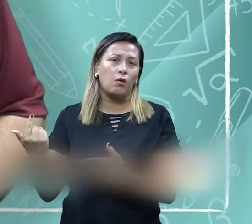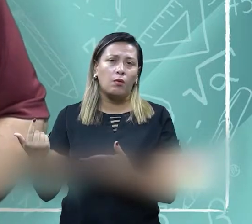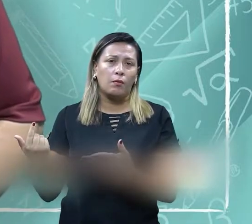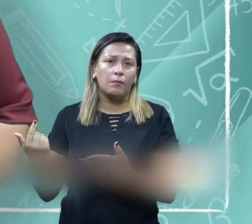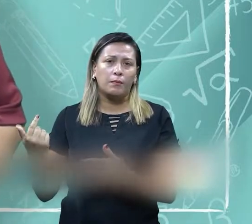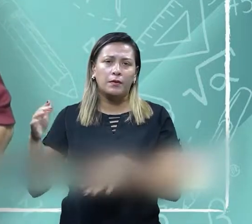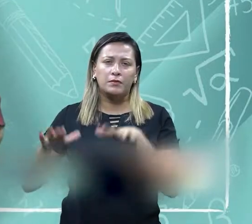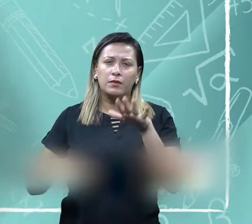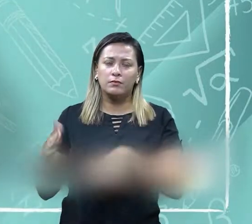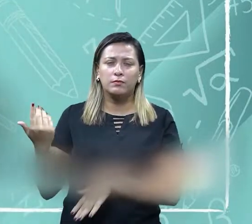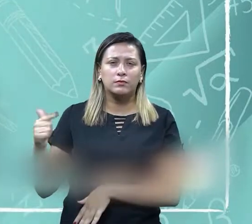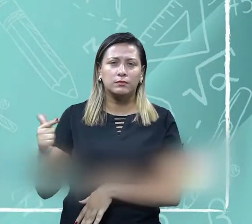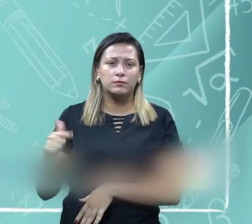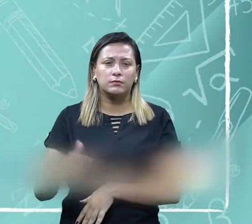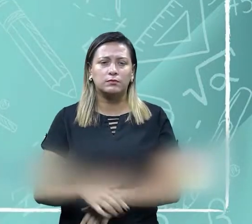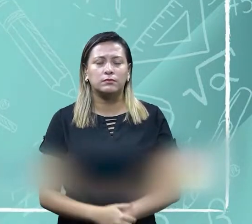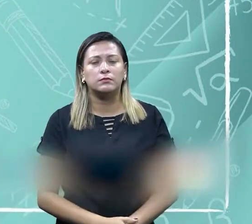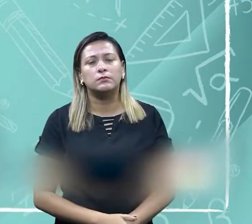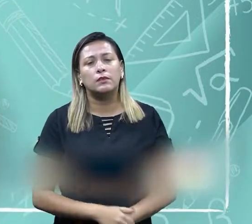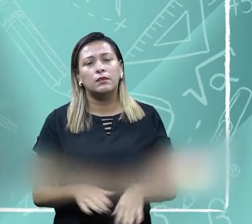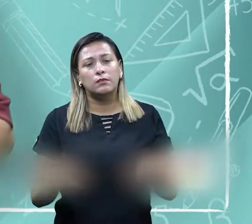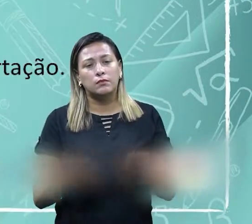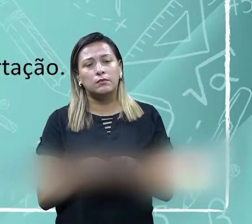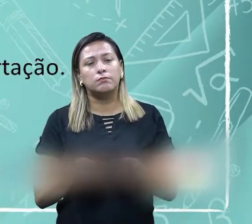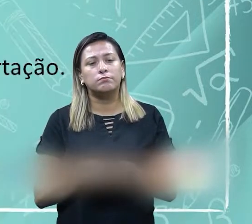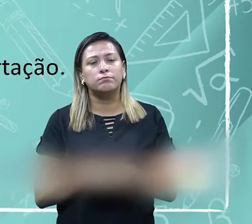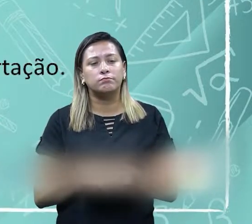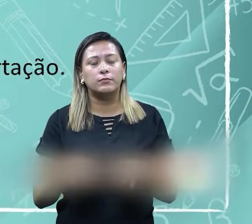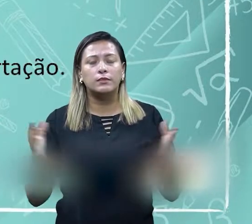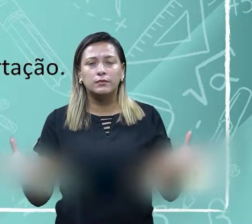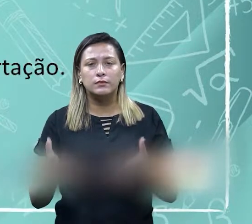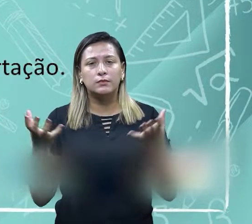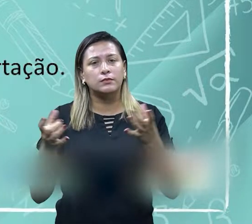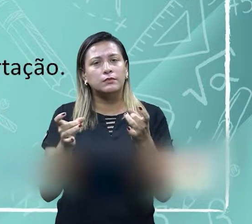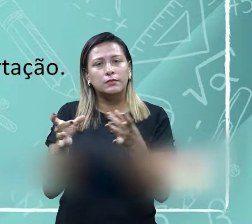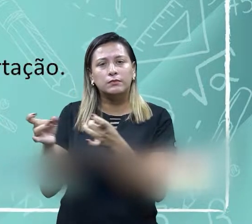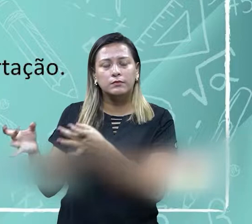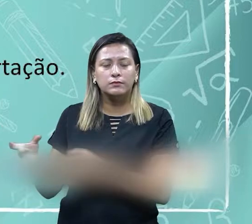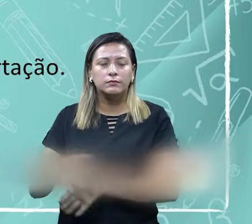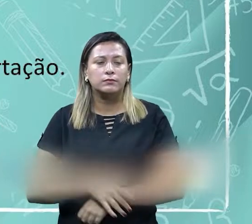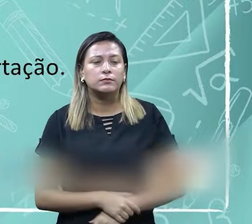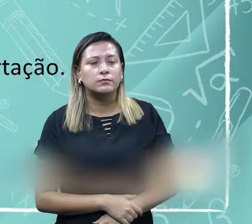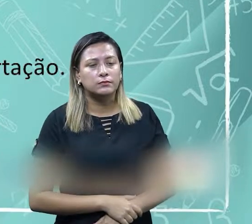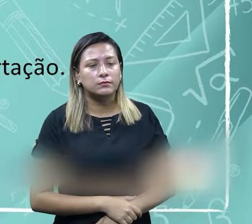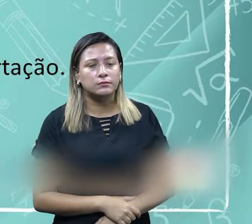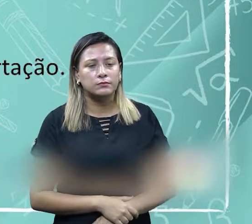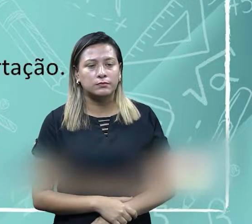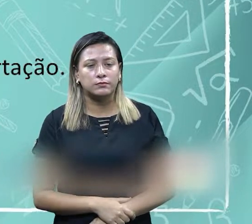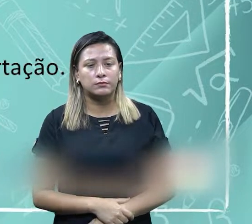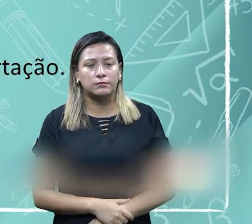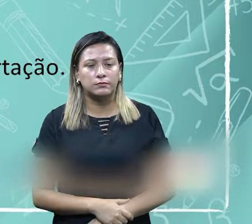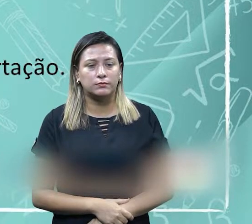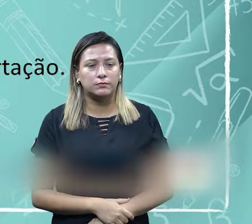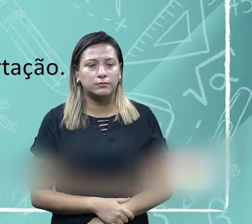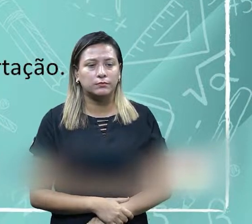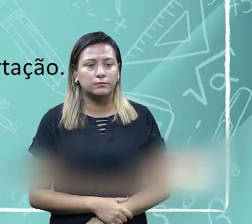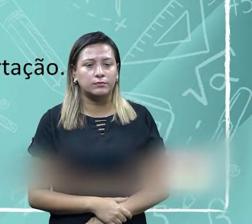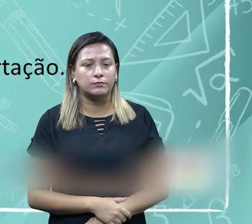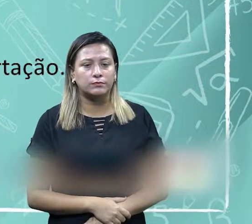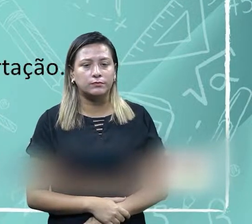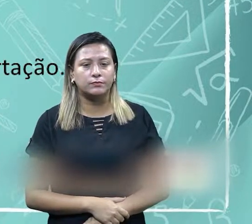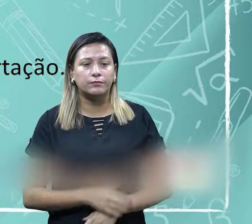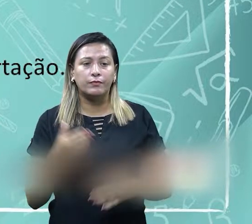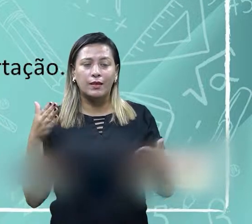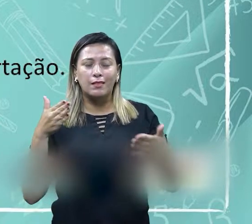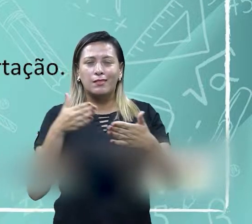Vender mercadoria exterior, promover saídas de mercadorias. O segundo ponto, por quê? Existe uma